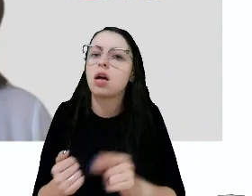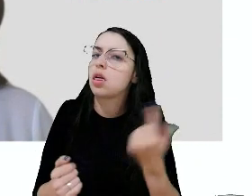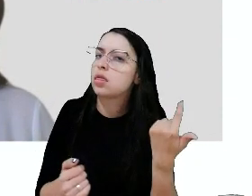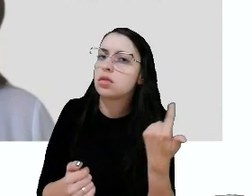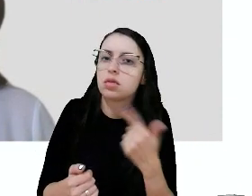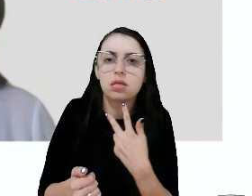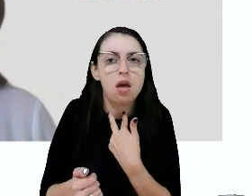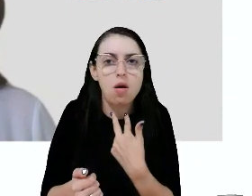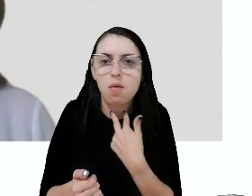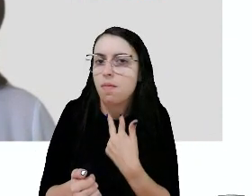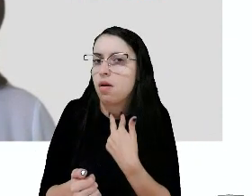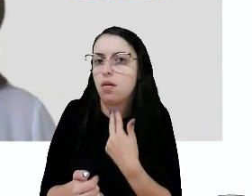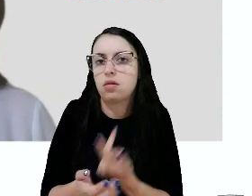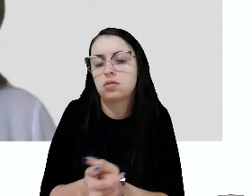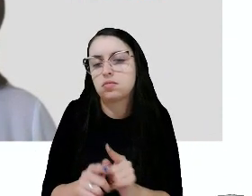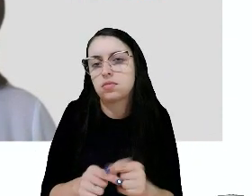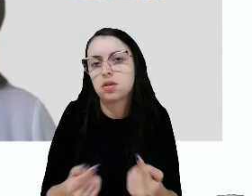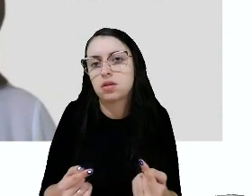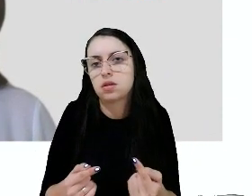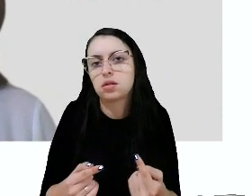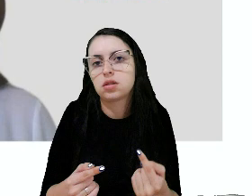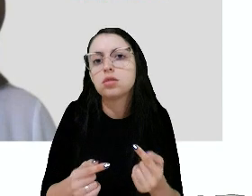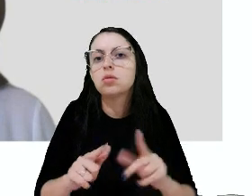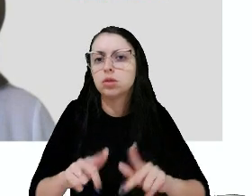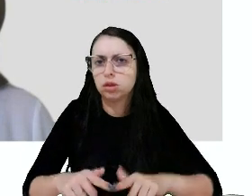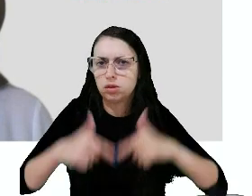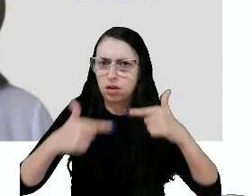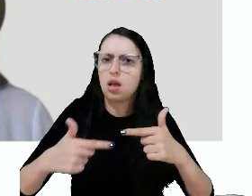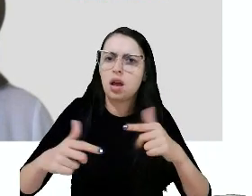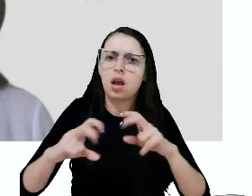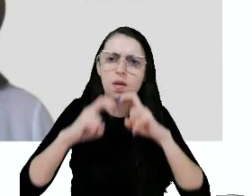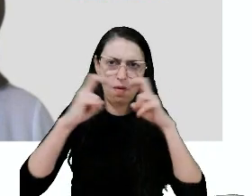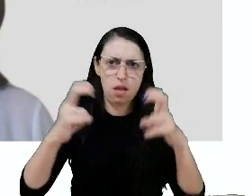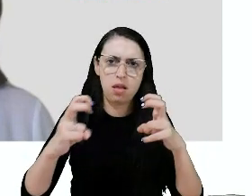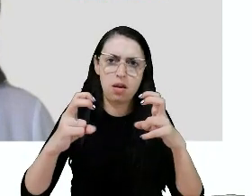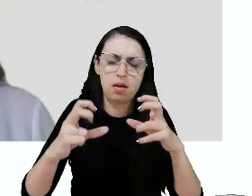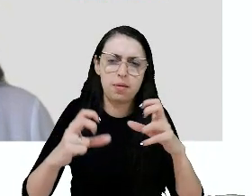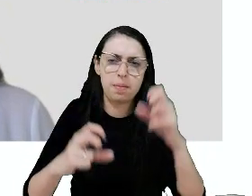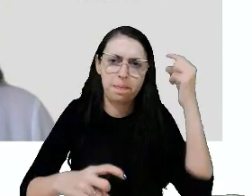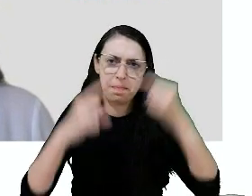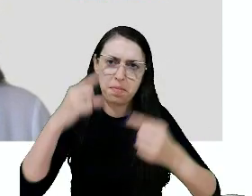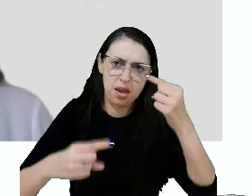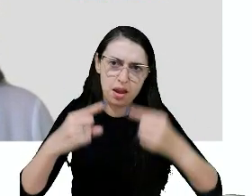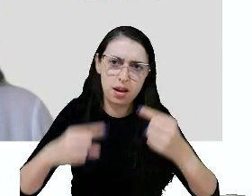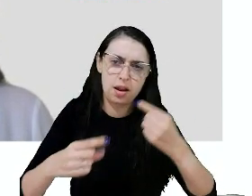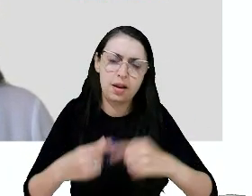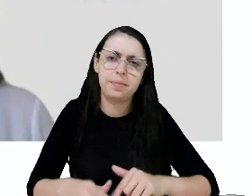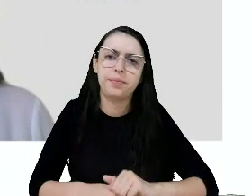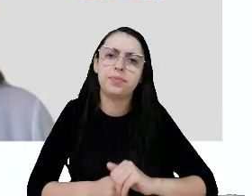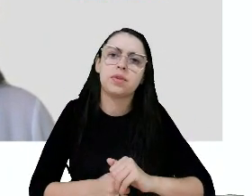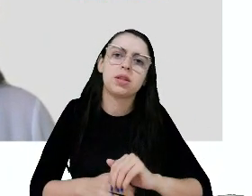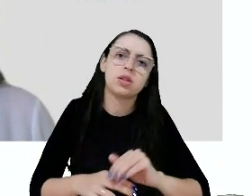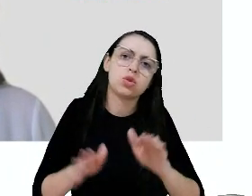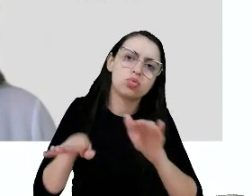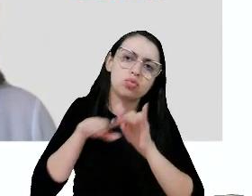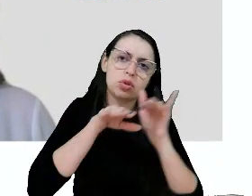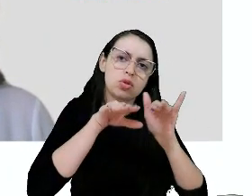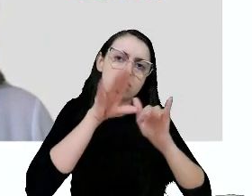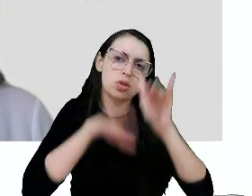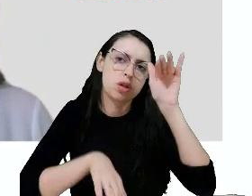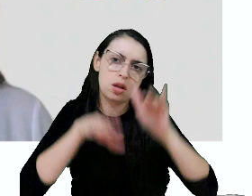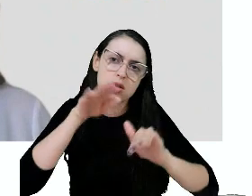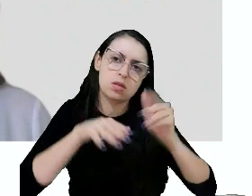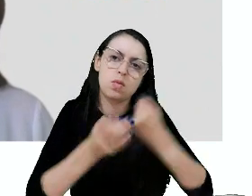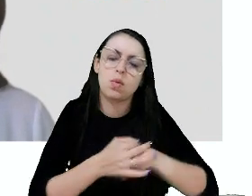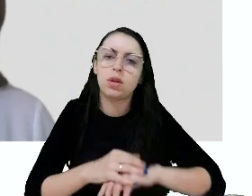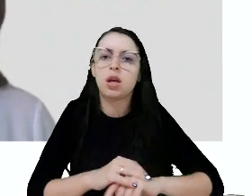podemos mais, né, e temos que realmente levantar nossa voz, contra este projeto de desigualdade